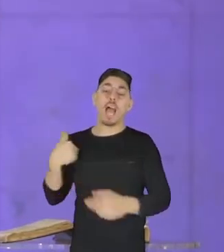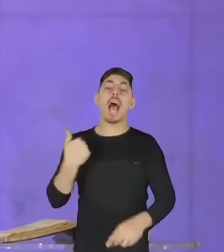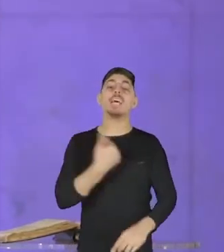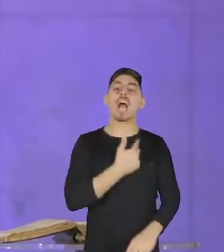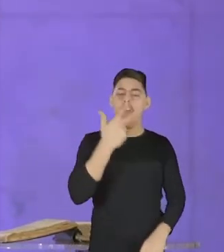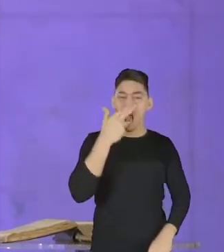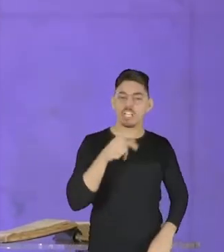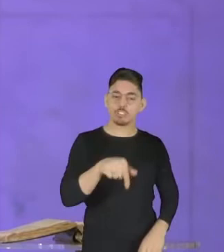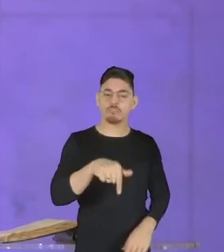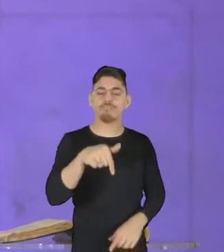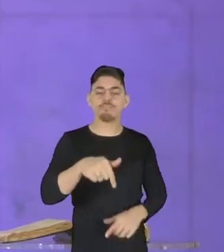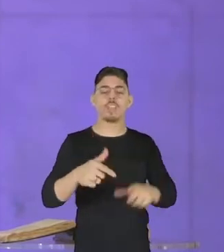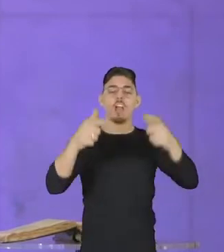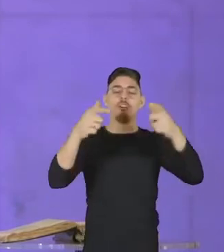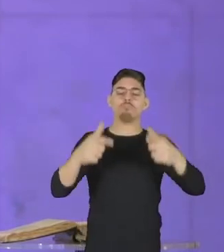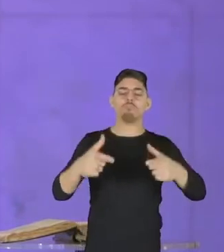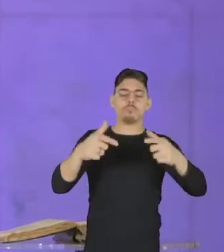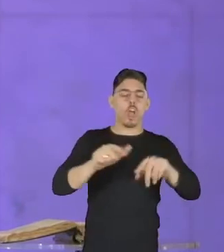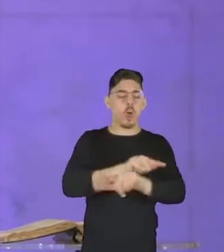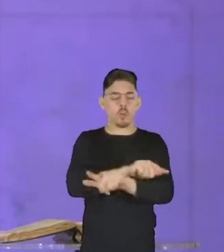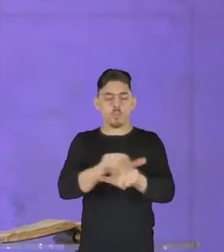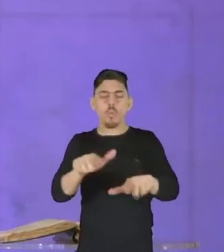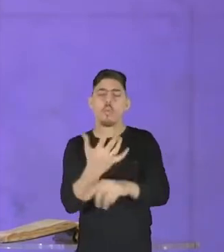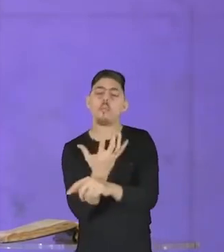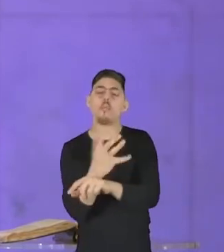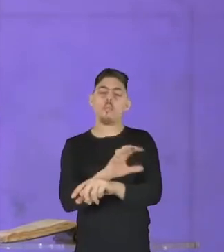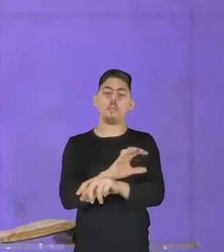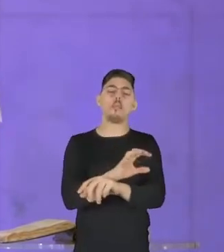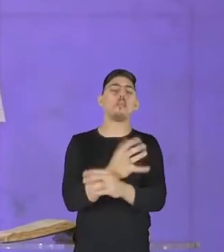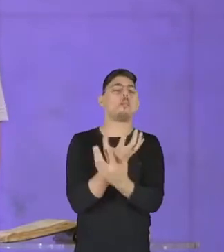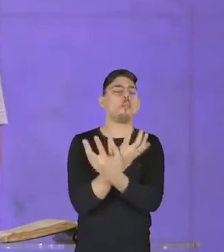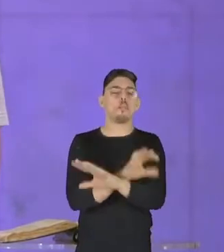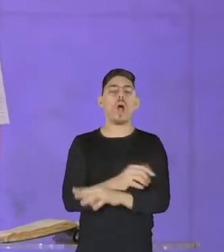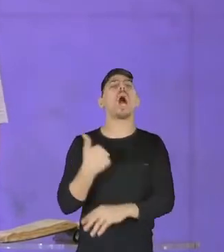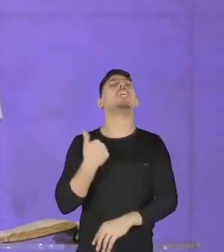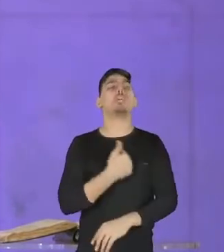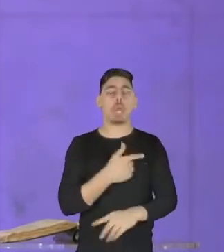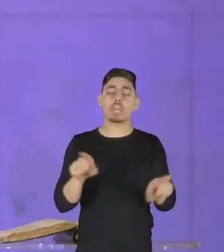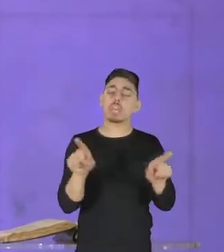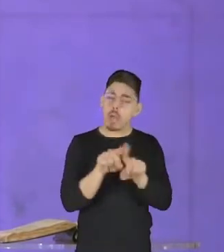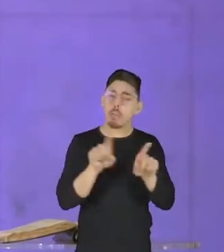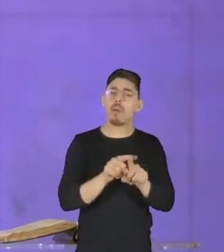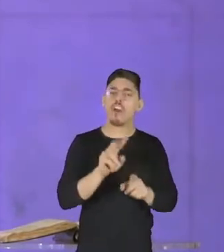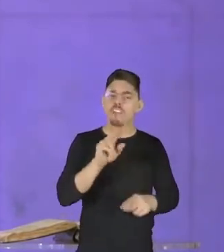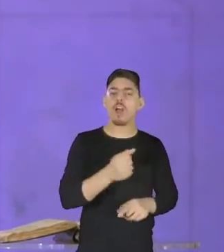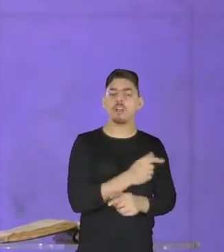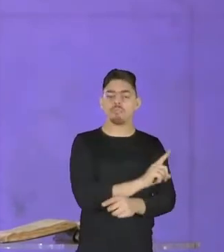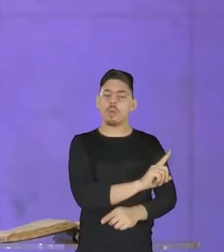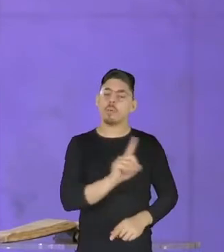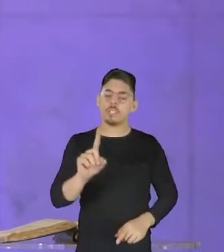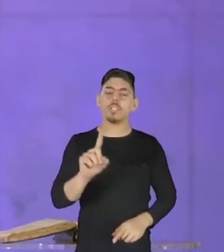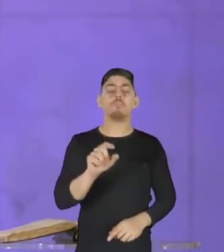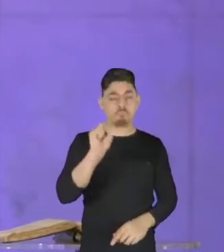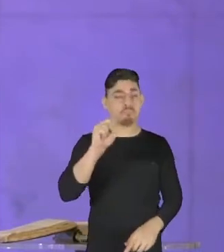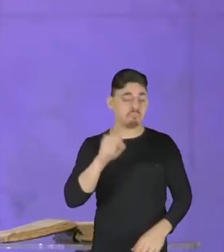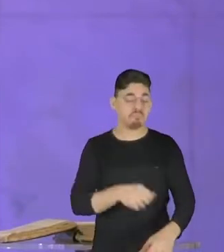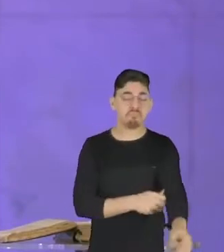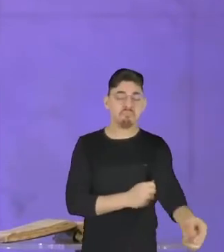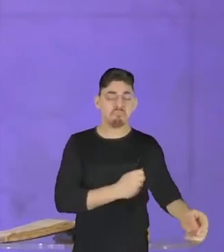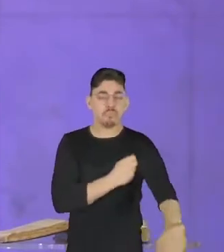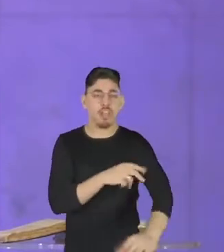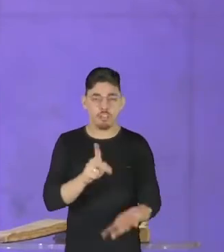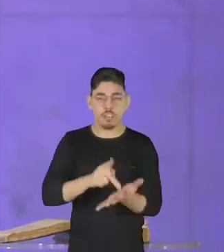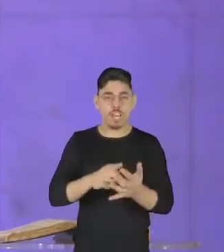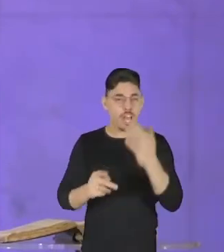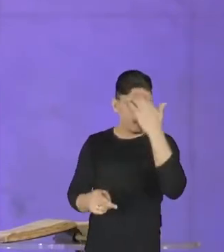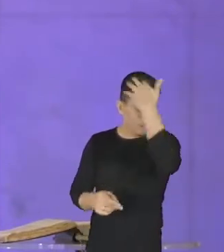um caminho em que nós também vamos passar. E é verdade, nós vamos passar por desertos. Nós vamos passar